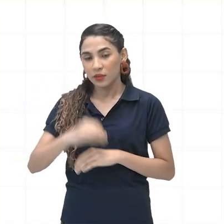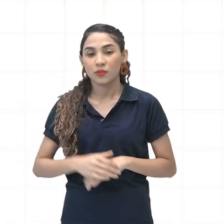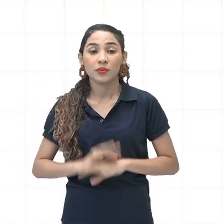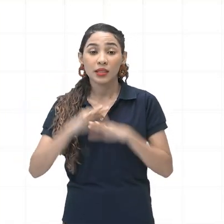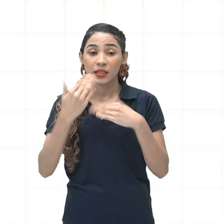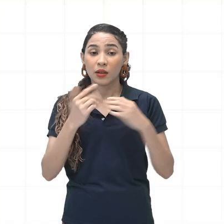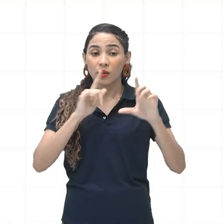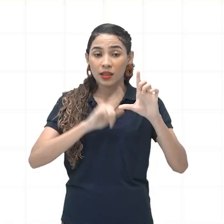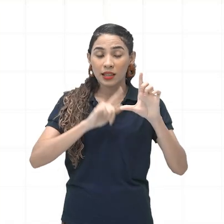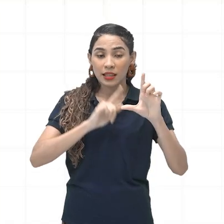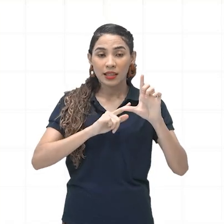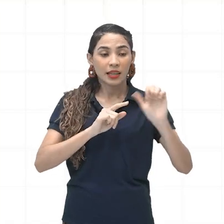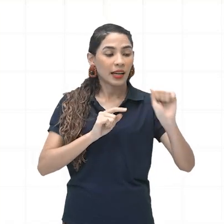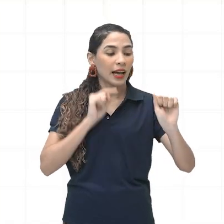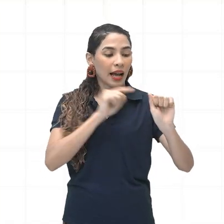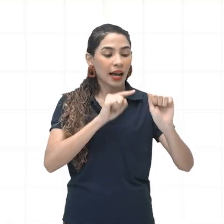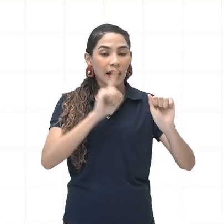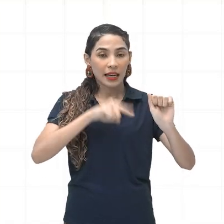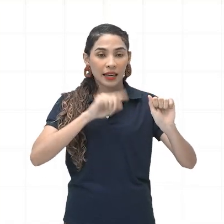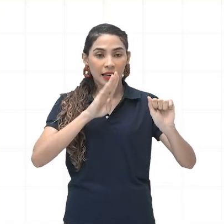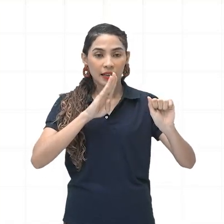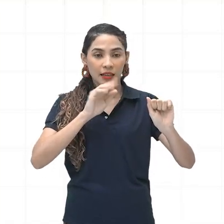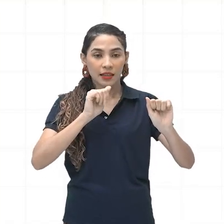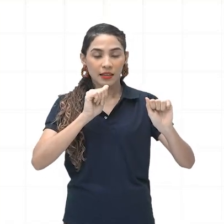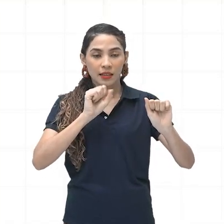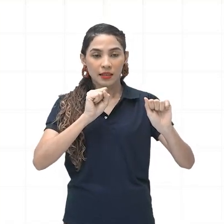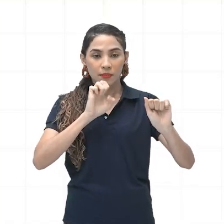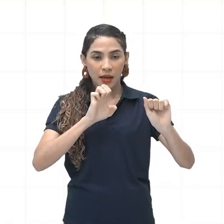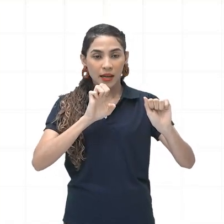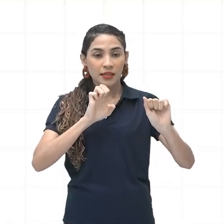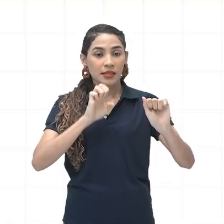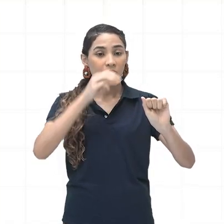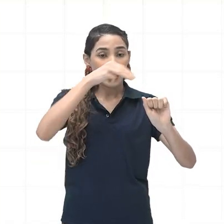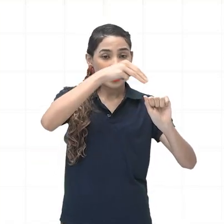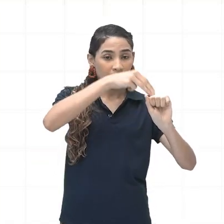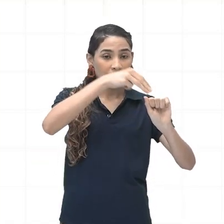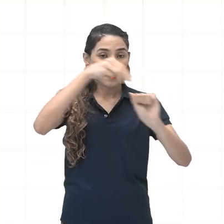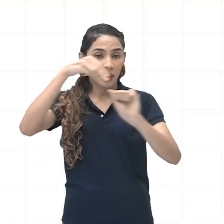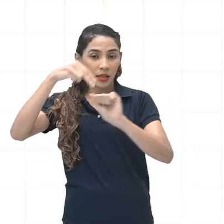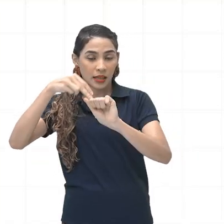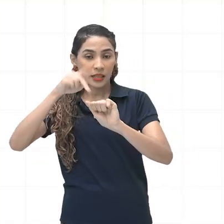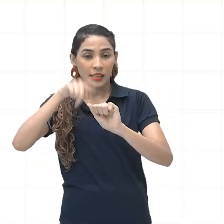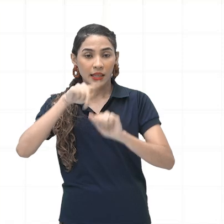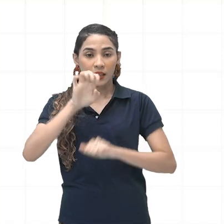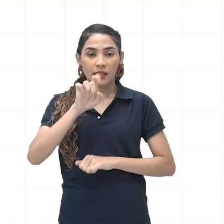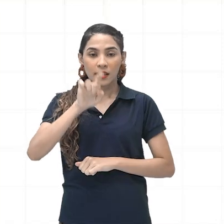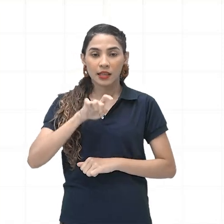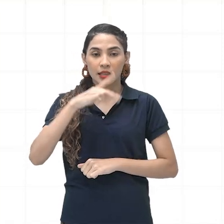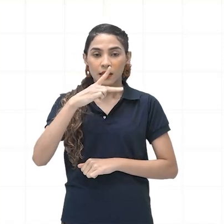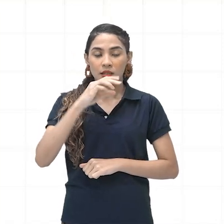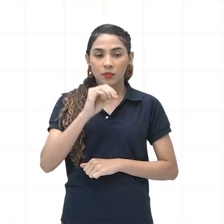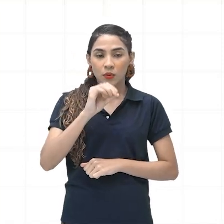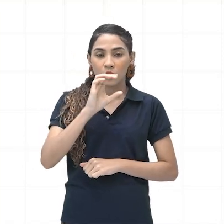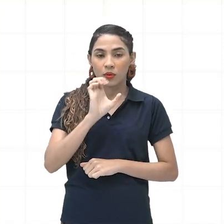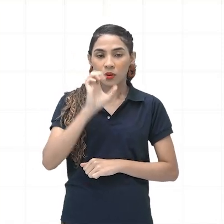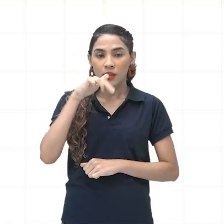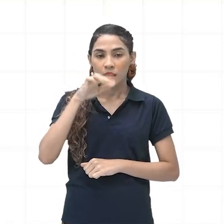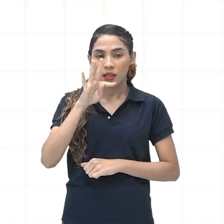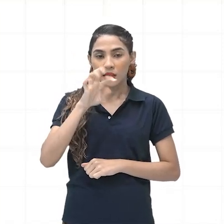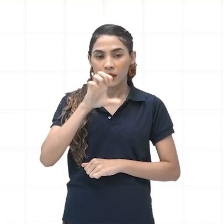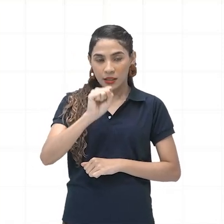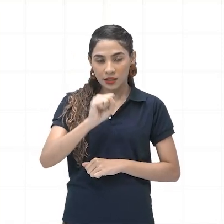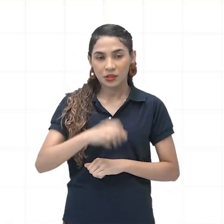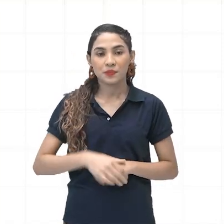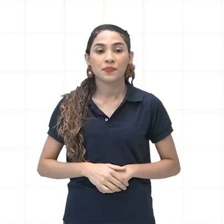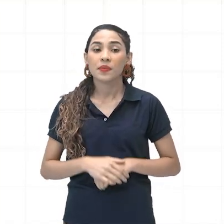a letra A está representando a base e a letra M e N estão representando os expoentes. Então, vamos